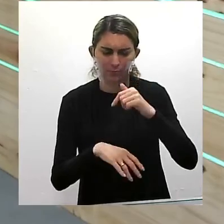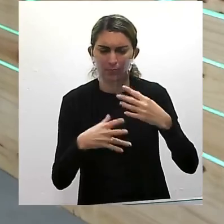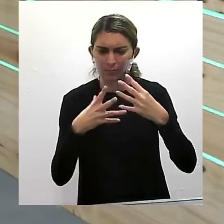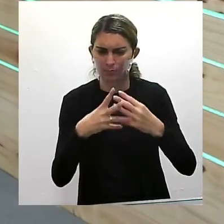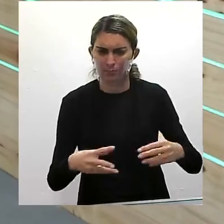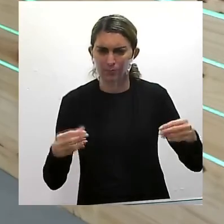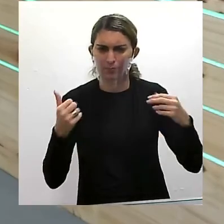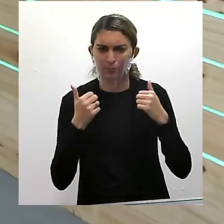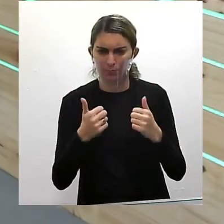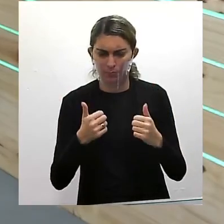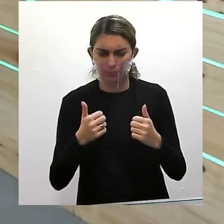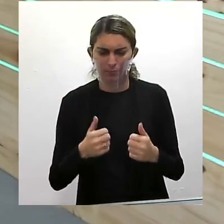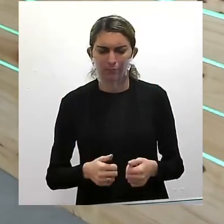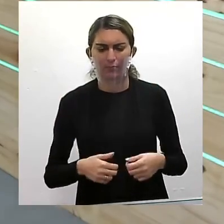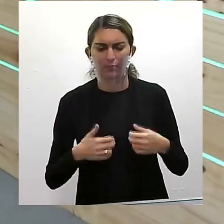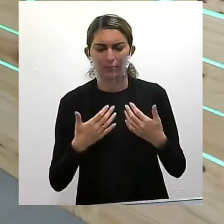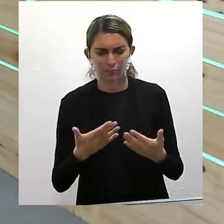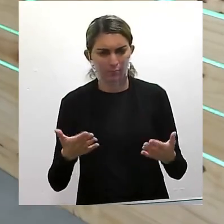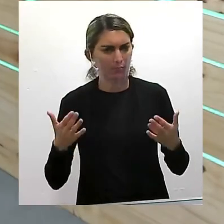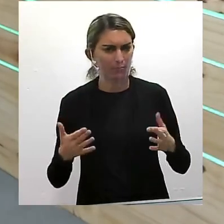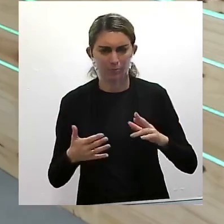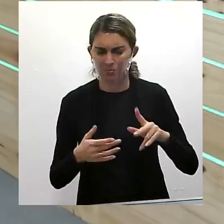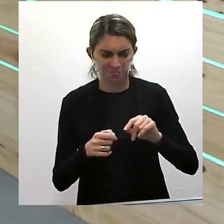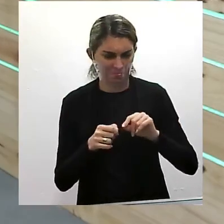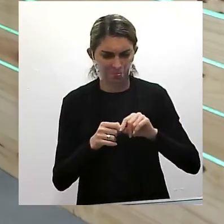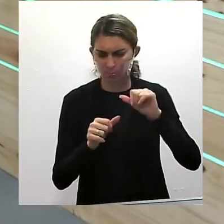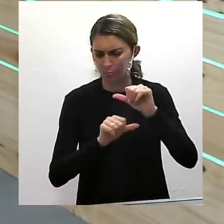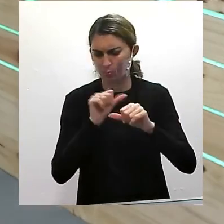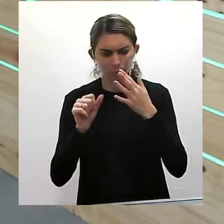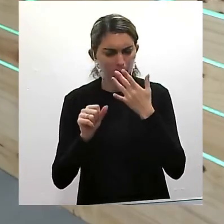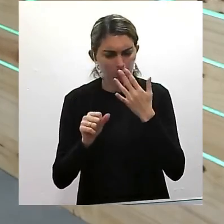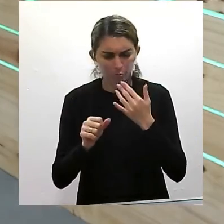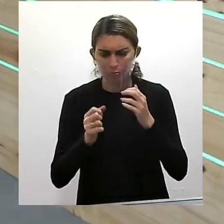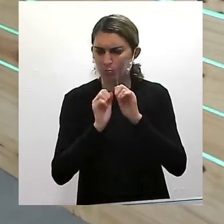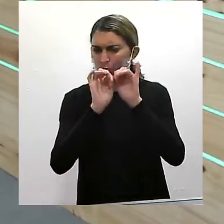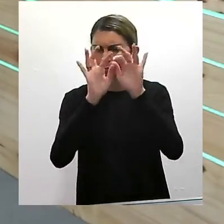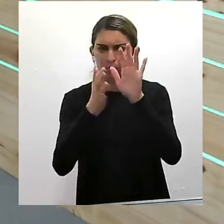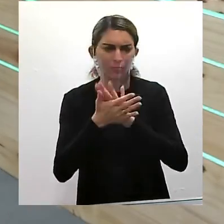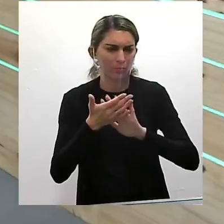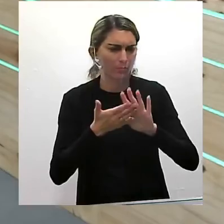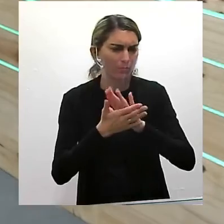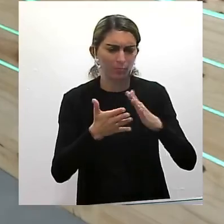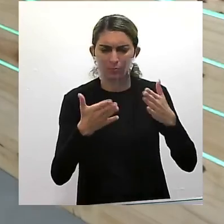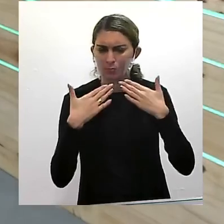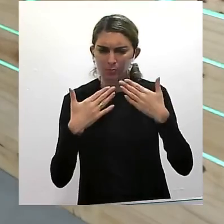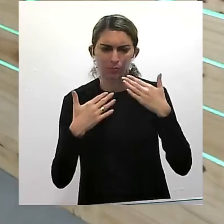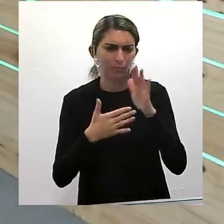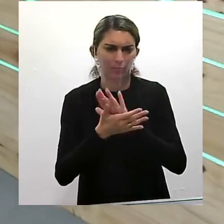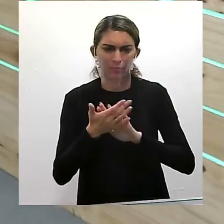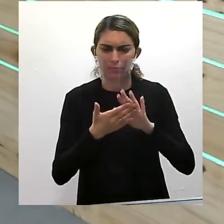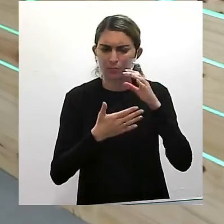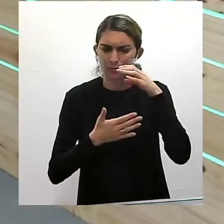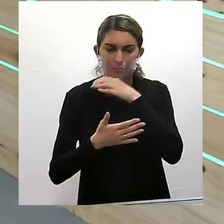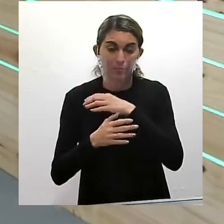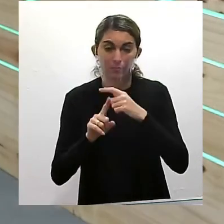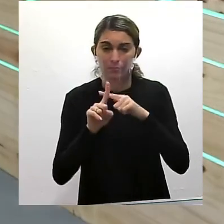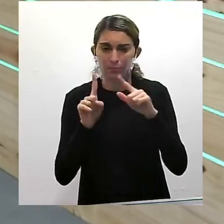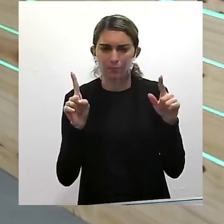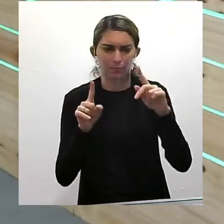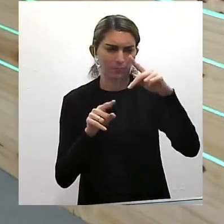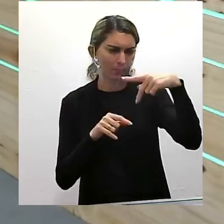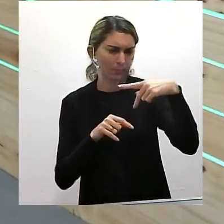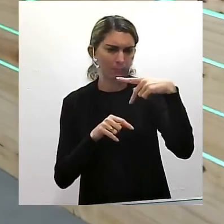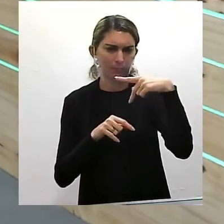de boinha, massinha lá, não mudou de cor, não liberou gás, não esquentou, mas elevou o